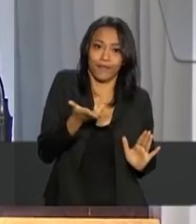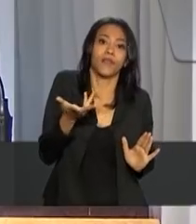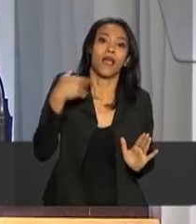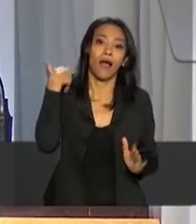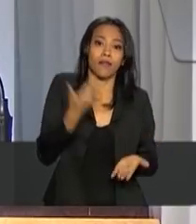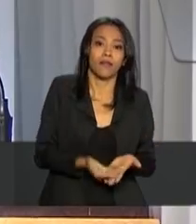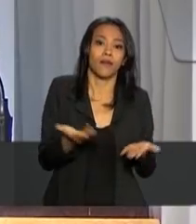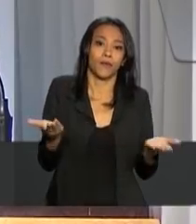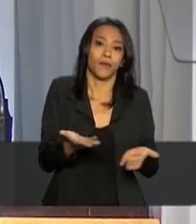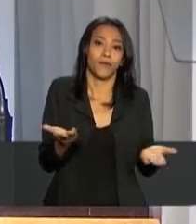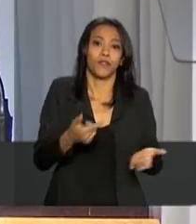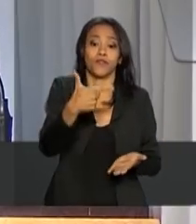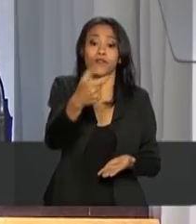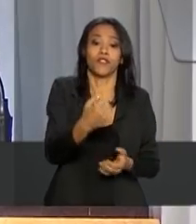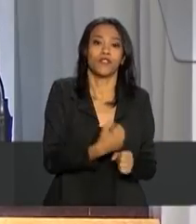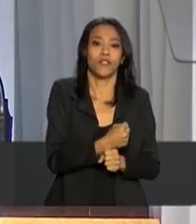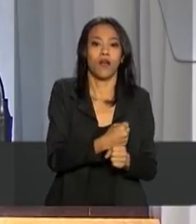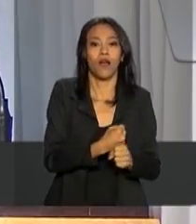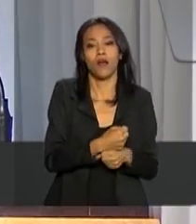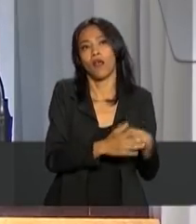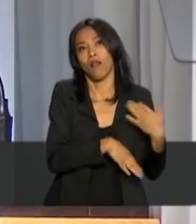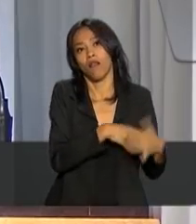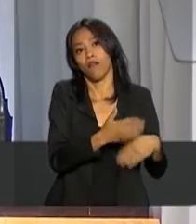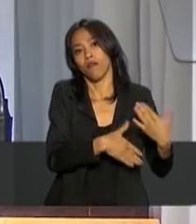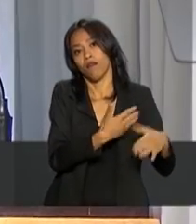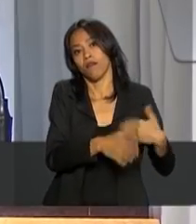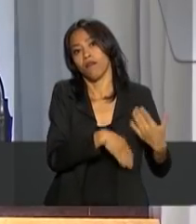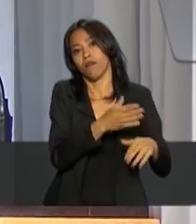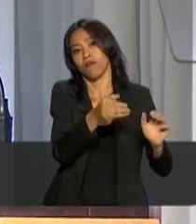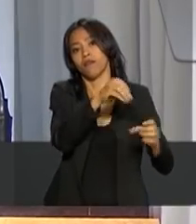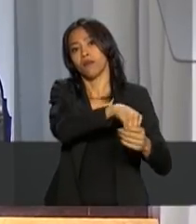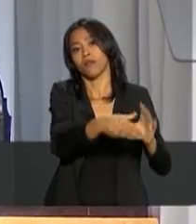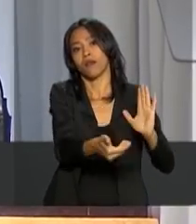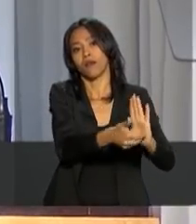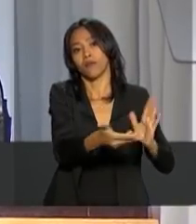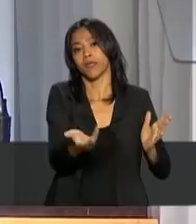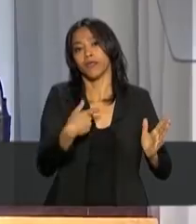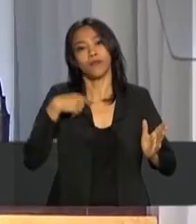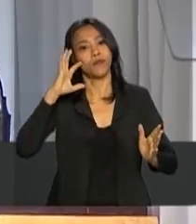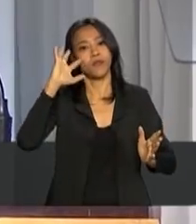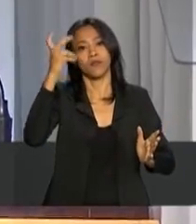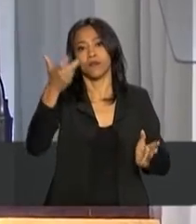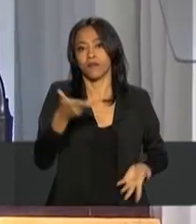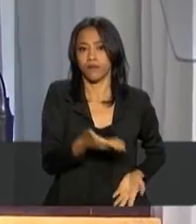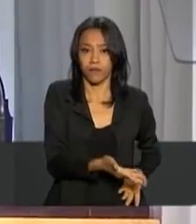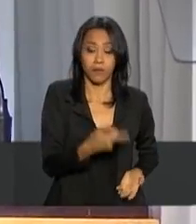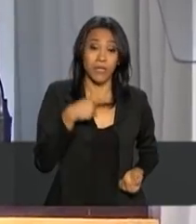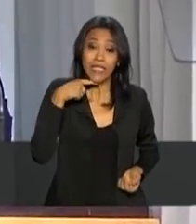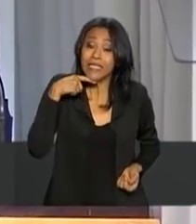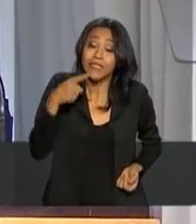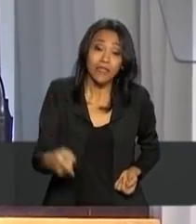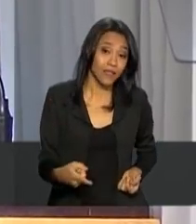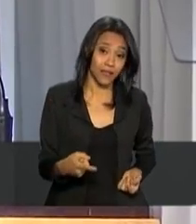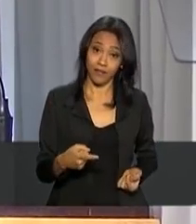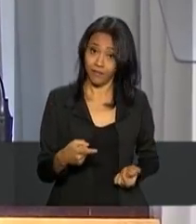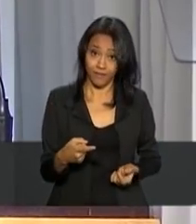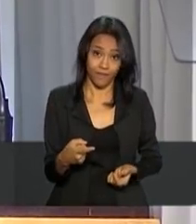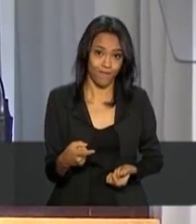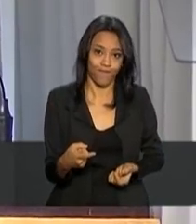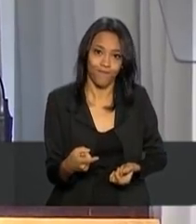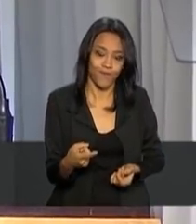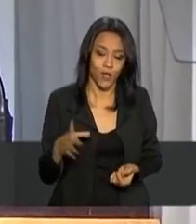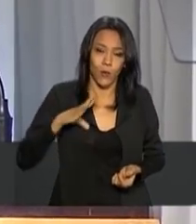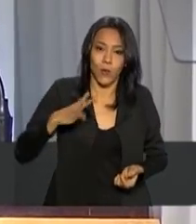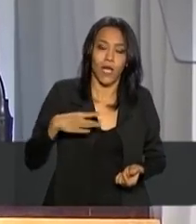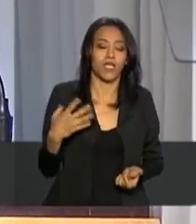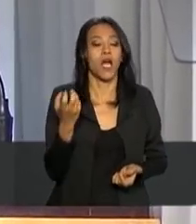tramitam há mais de 20 anos na Câmara dos Deputados. E não chega a um final, porque ninguém teve, com a devida vênia,